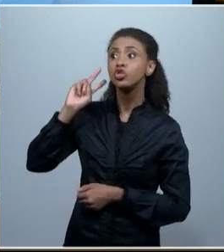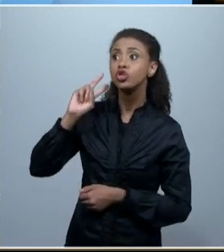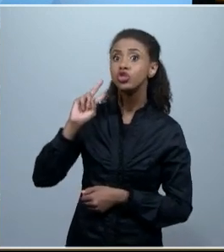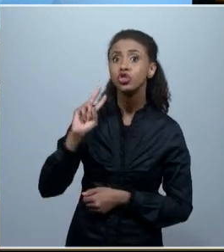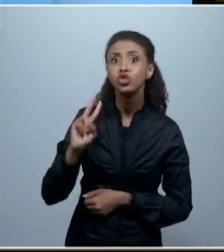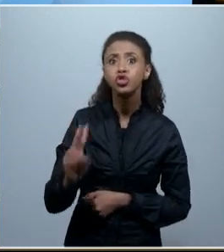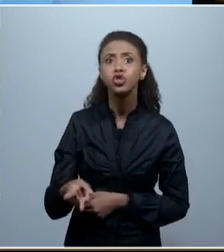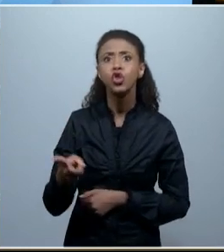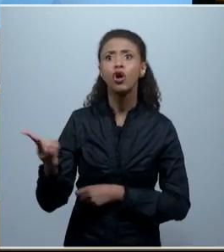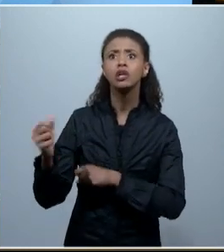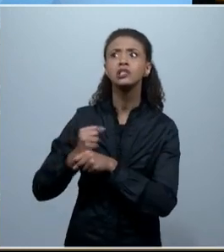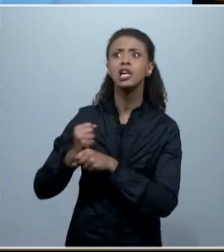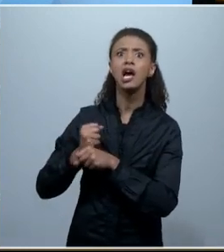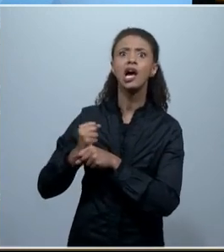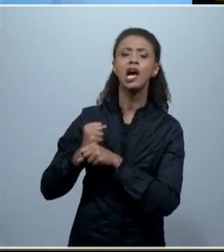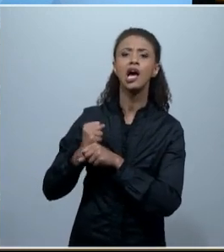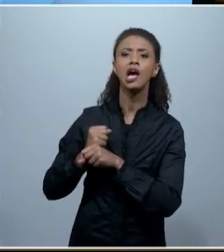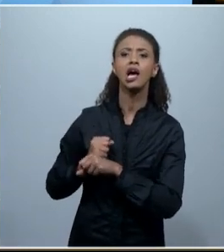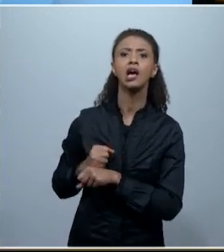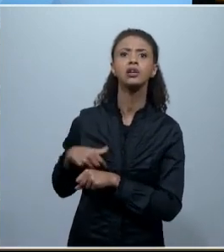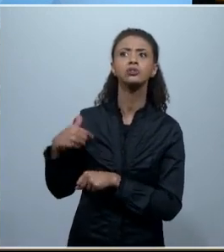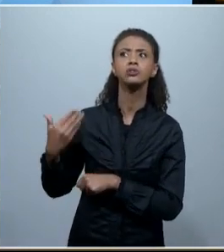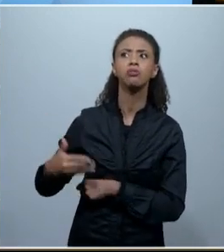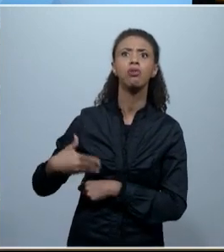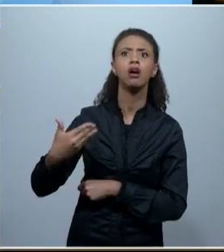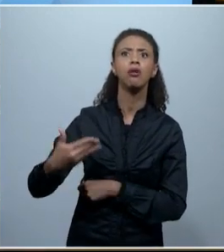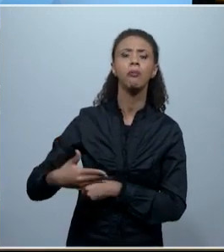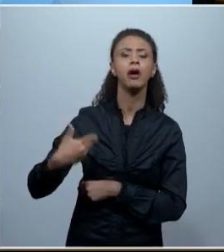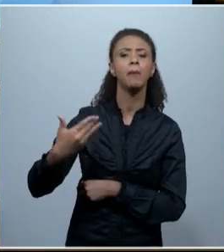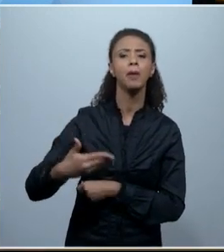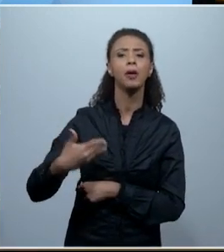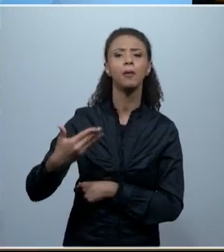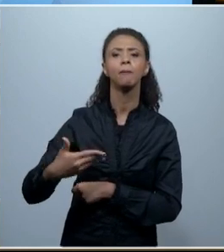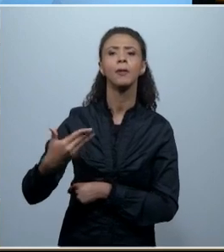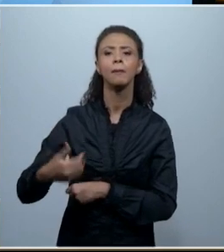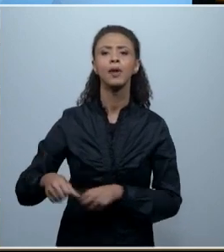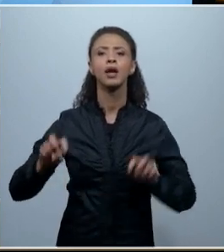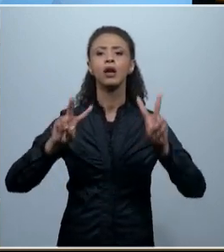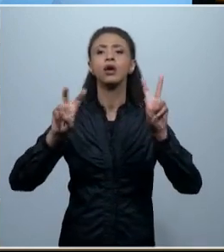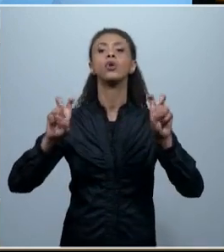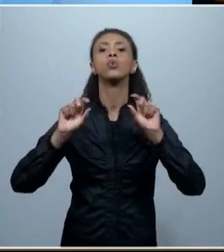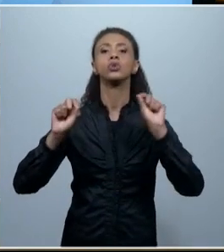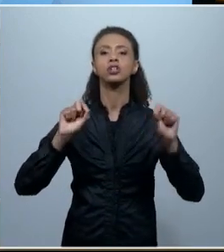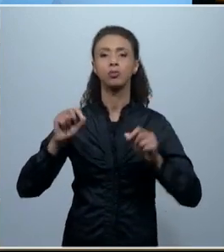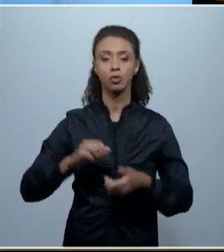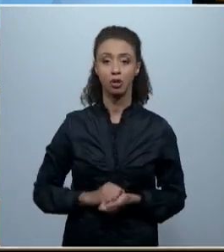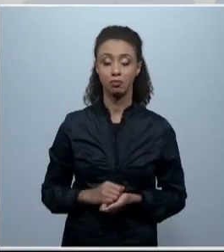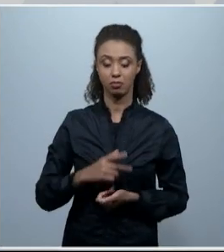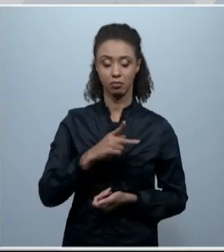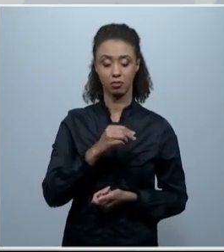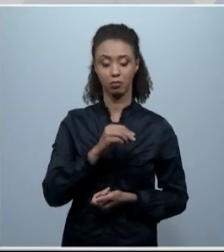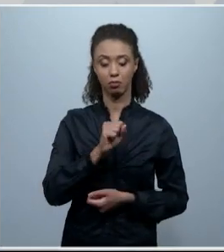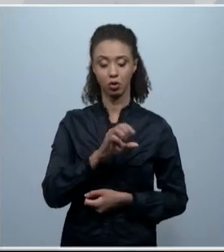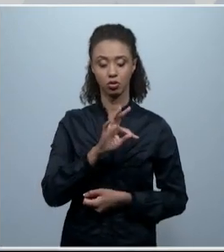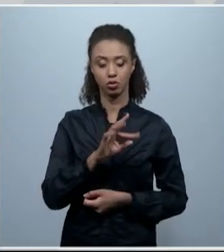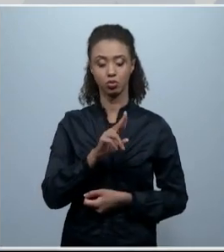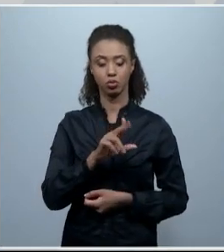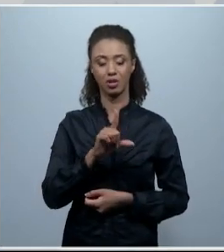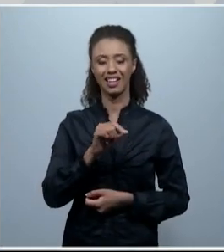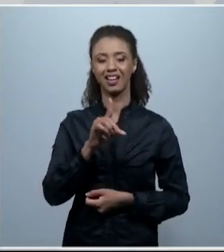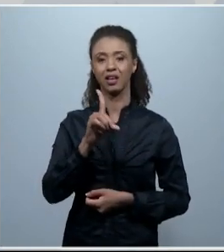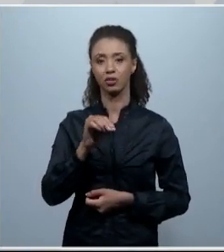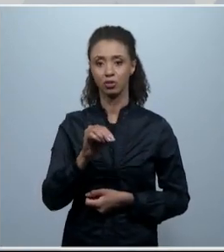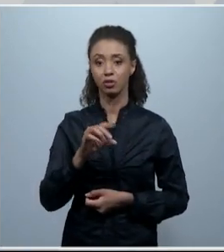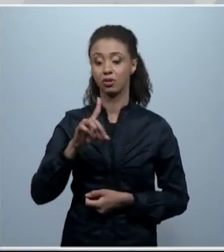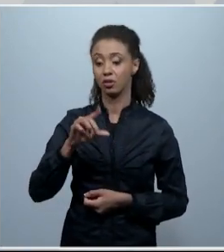por uma bem sofisticado numa roupagem bastante simples é o problema do postulado das paralelas povoadas paralelas